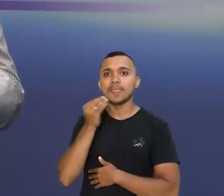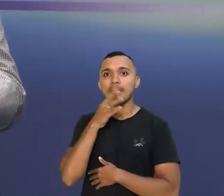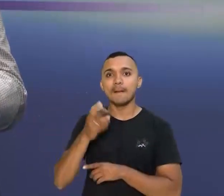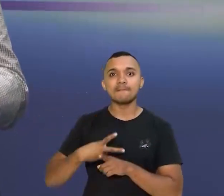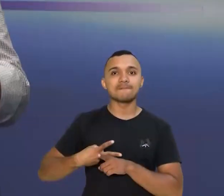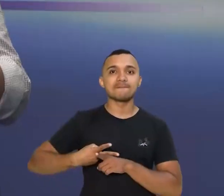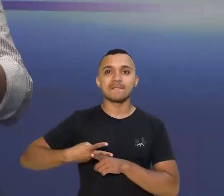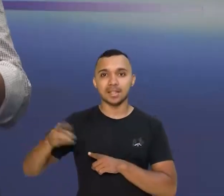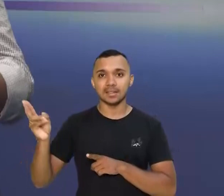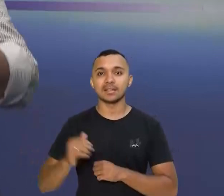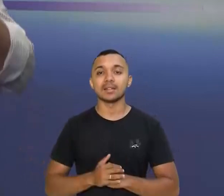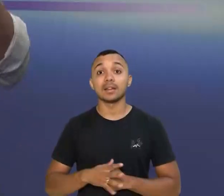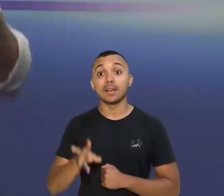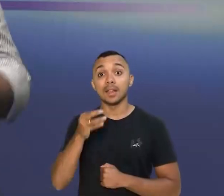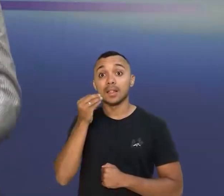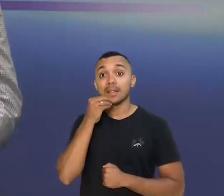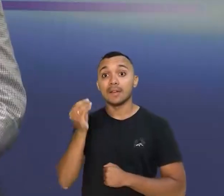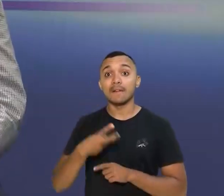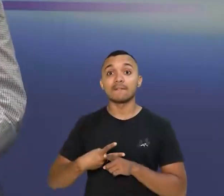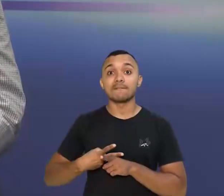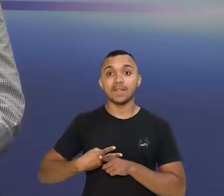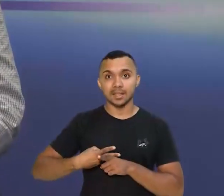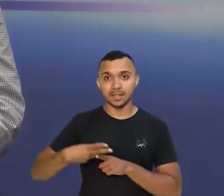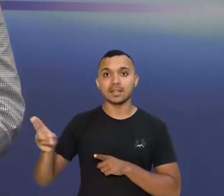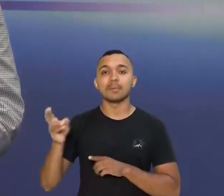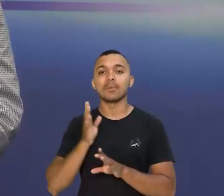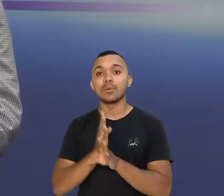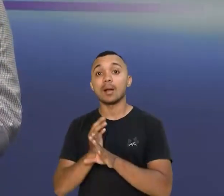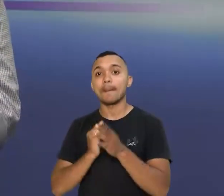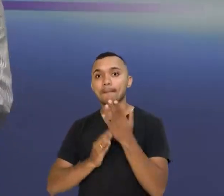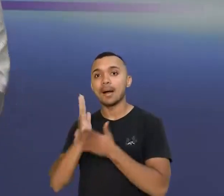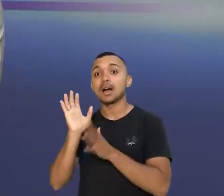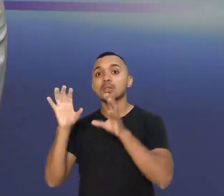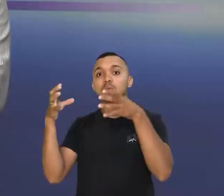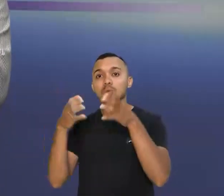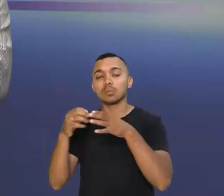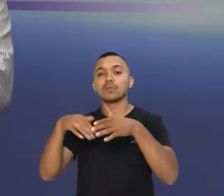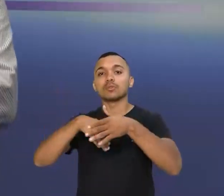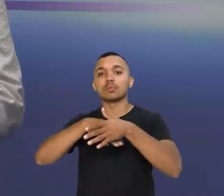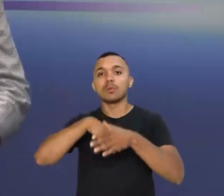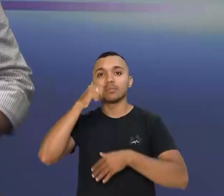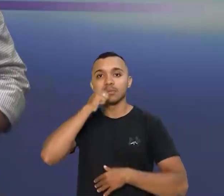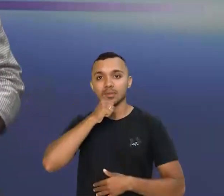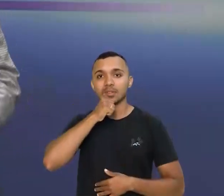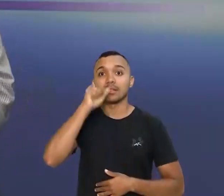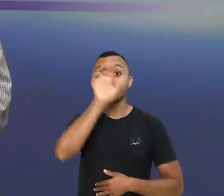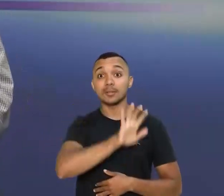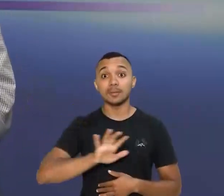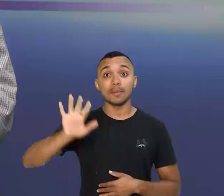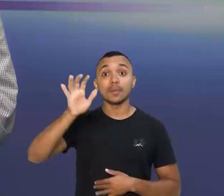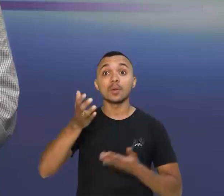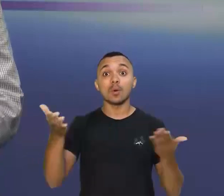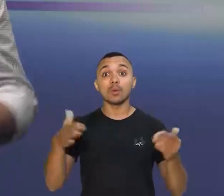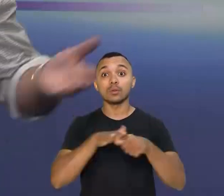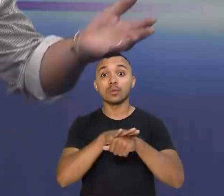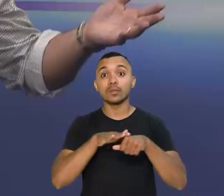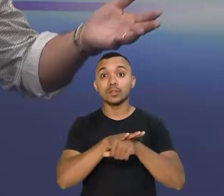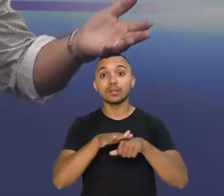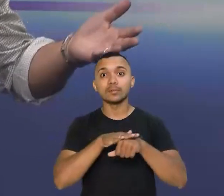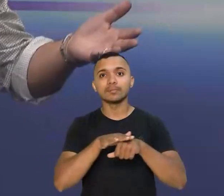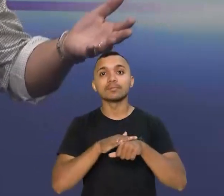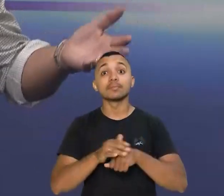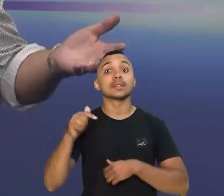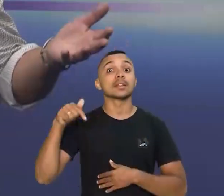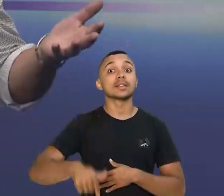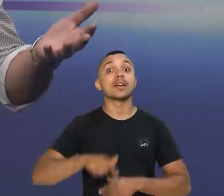de volta para subir a elite do futebol feminino nacional. Estes são os destaques de hoje do Plenário Esportivo,